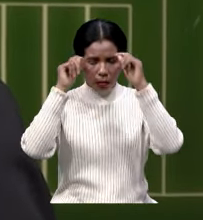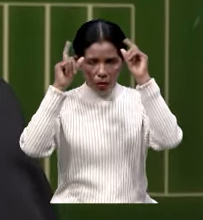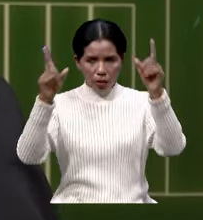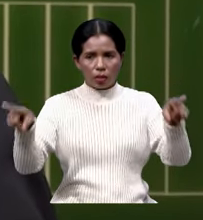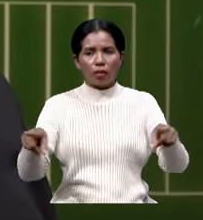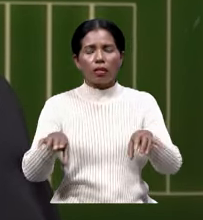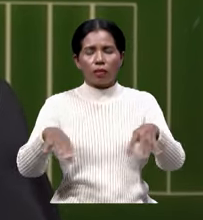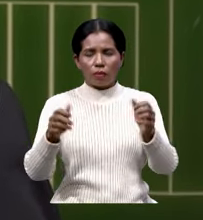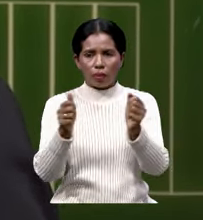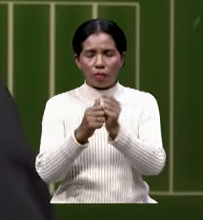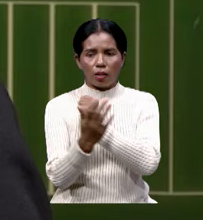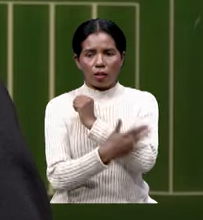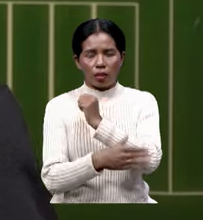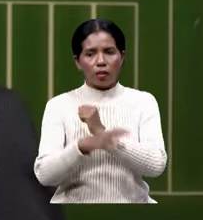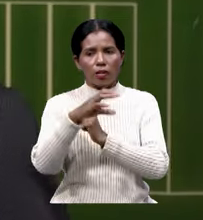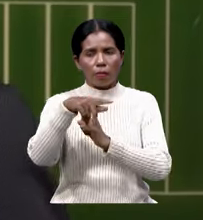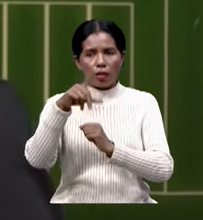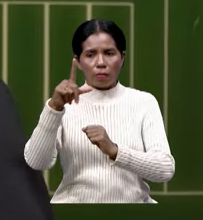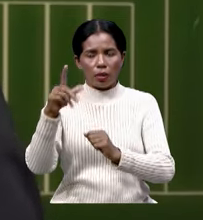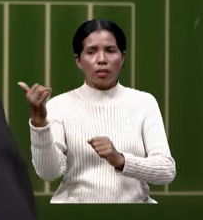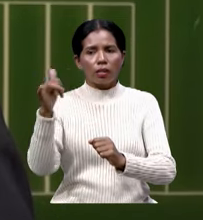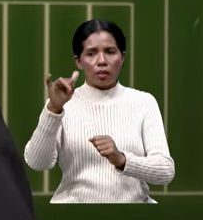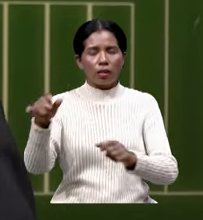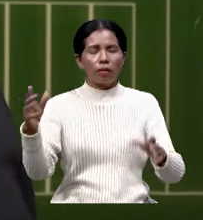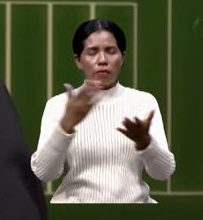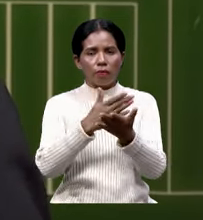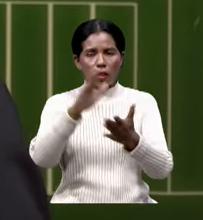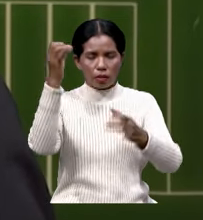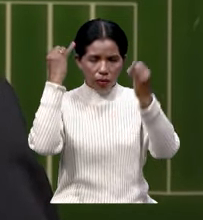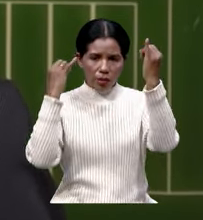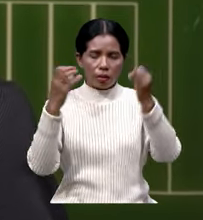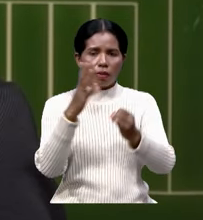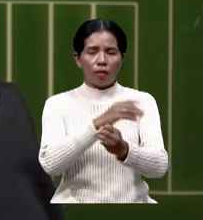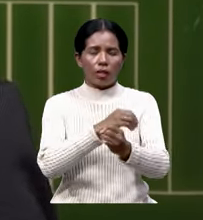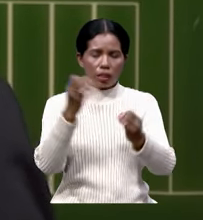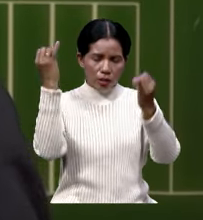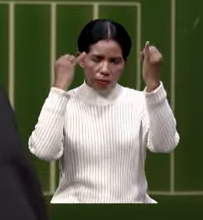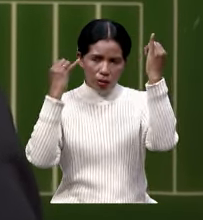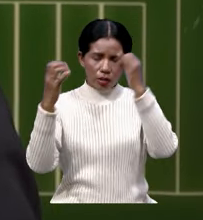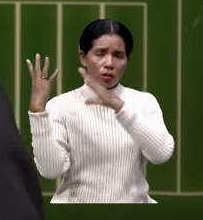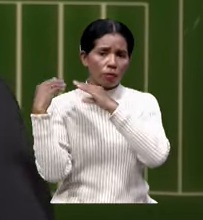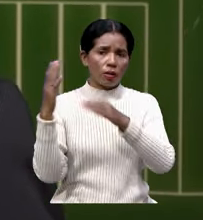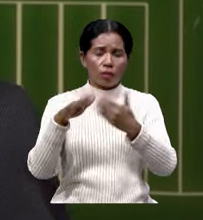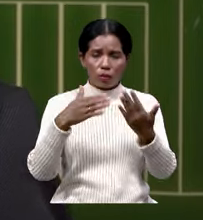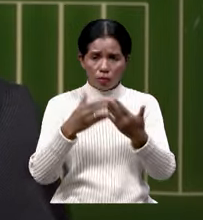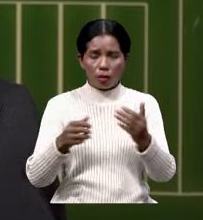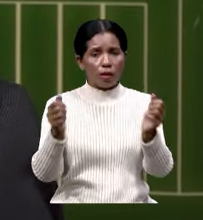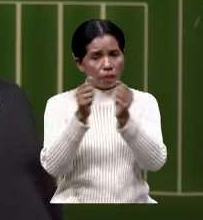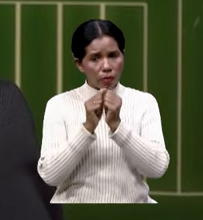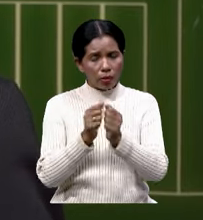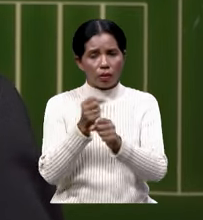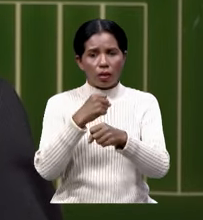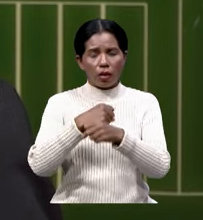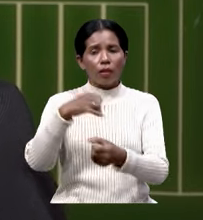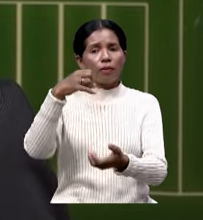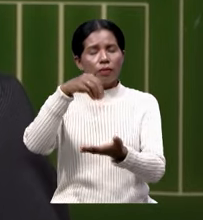relação amizade entre a Nação CPLP Sira, no nebel partilha experiência no ideia no ne investidor Sira, bel hamutu ko di halau